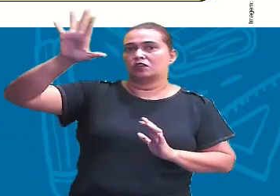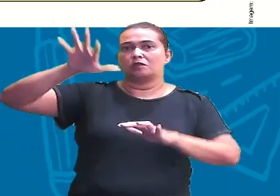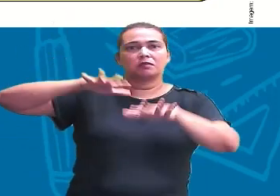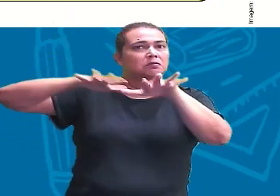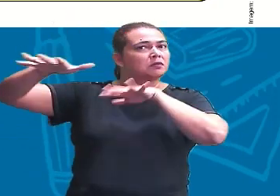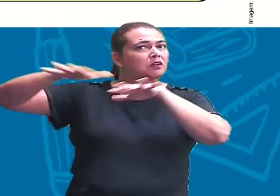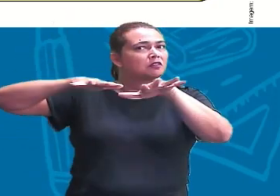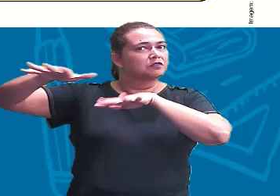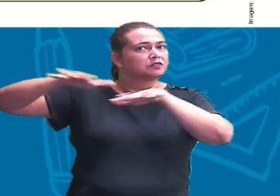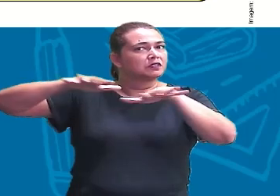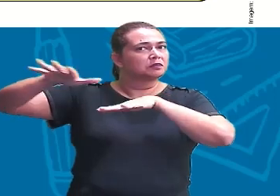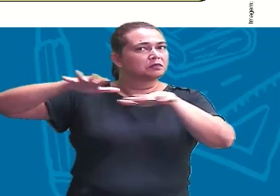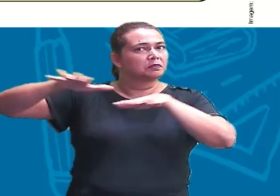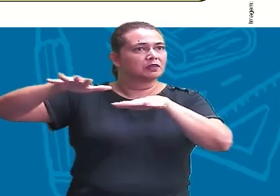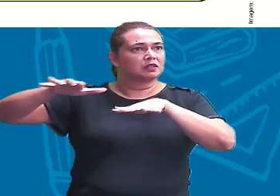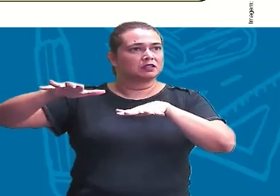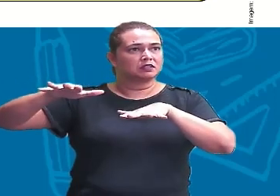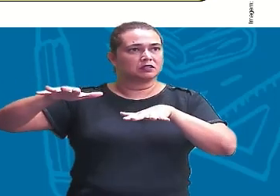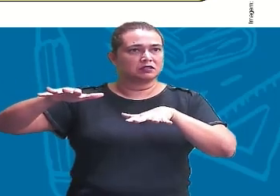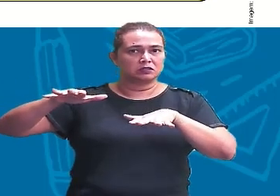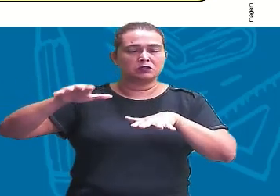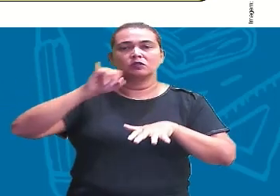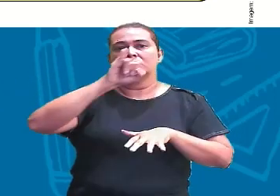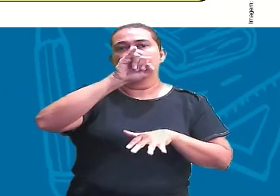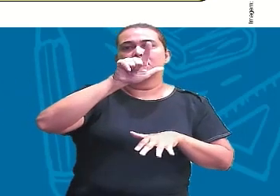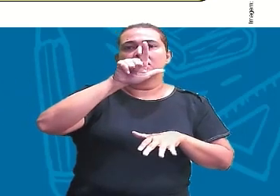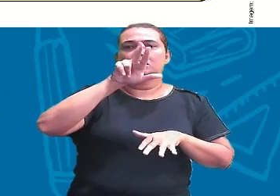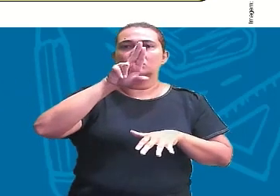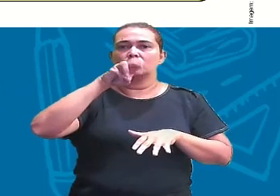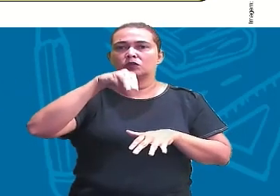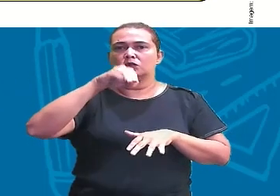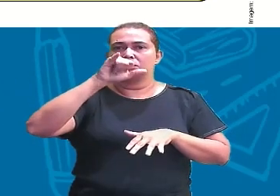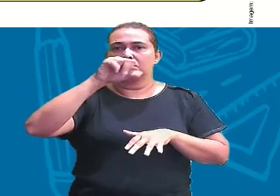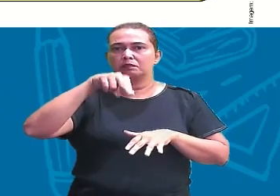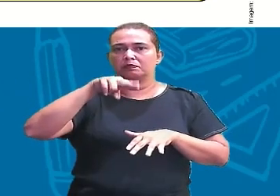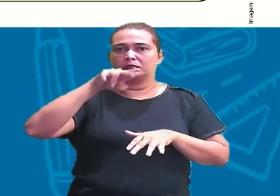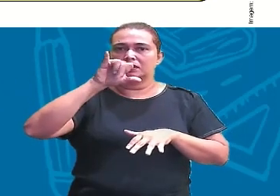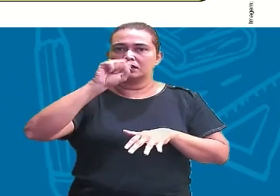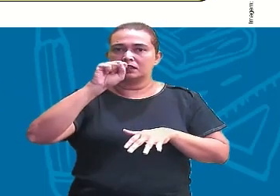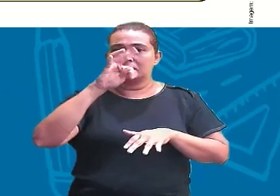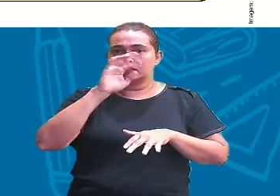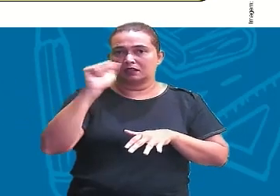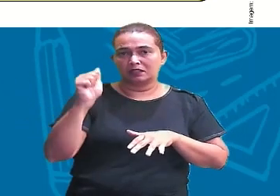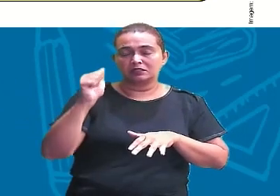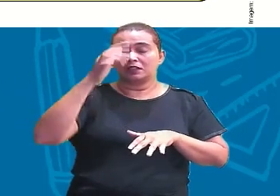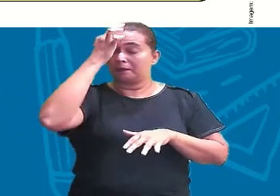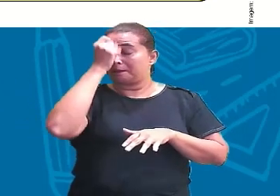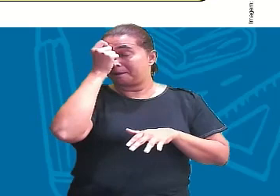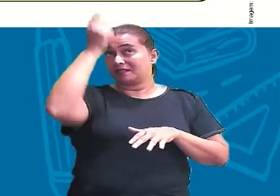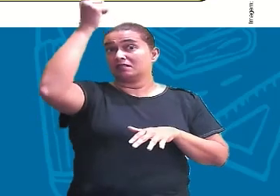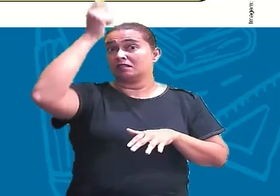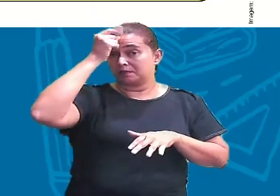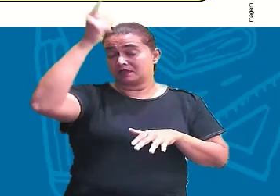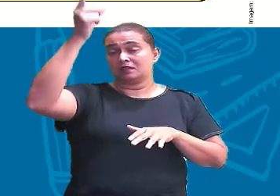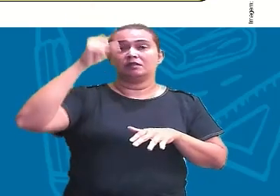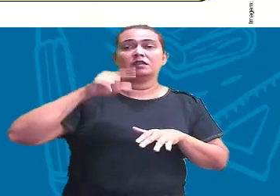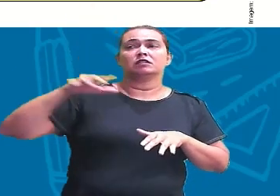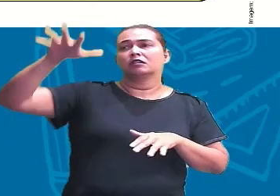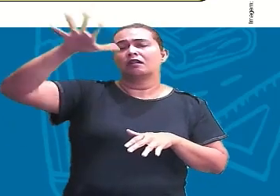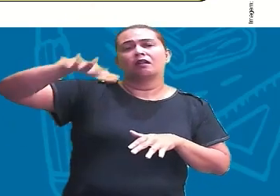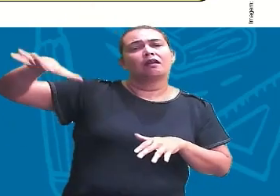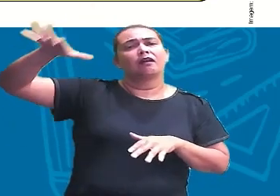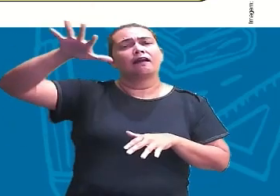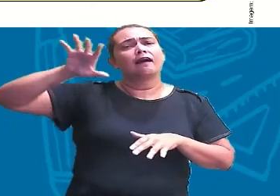e por conta da influência que o movimento iluminista vai ter no mundo, ele também muda a forma com que o mundo enxerga a sua